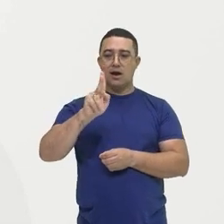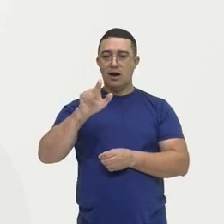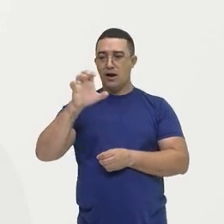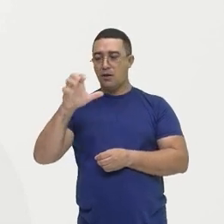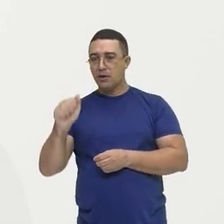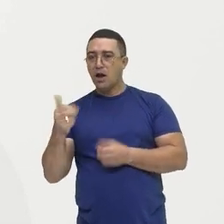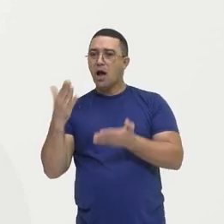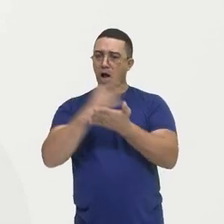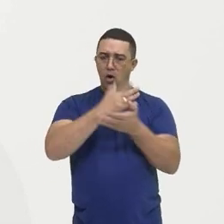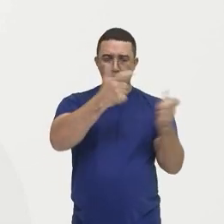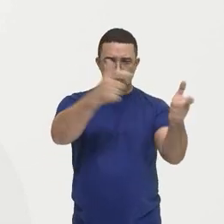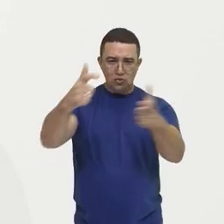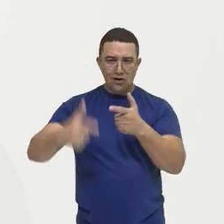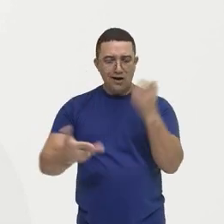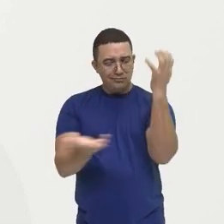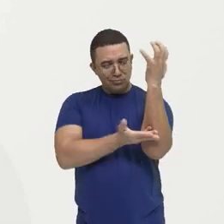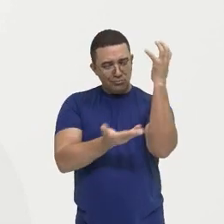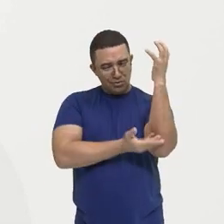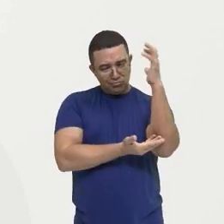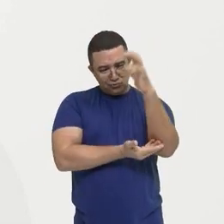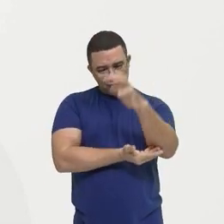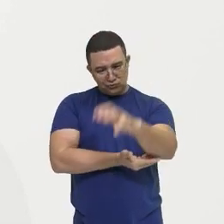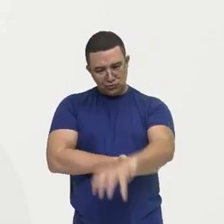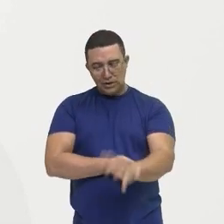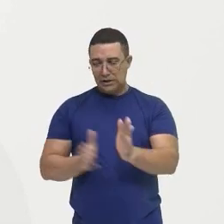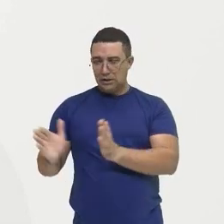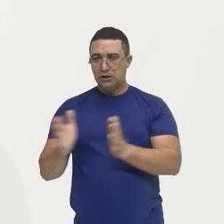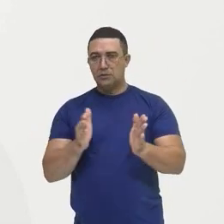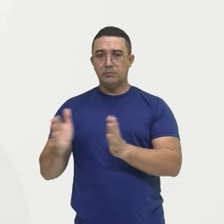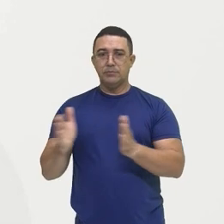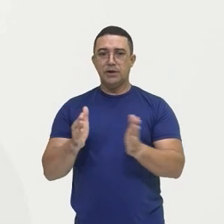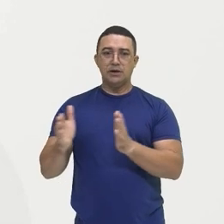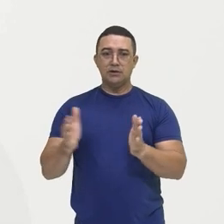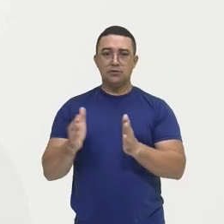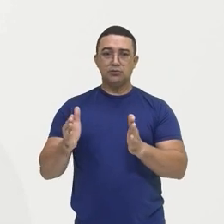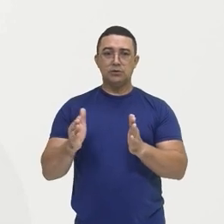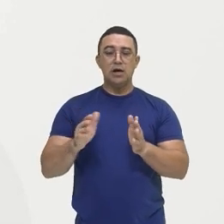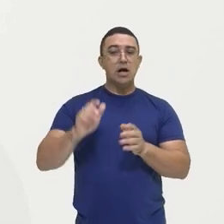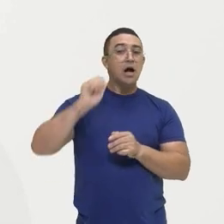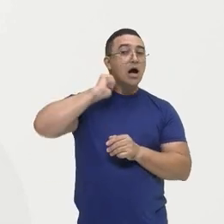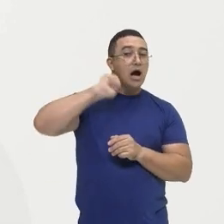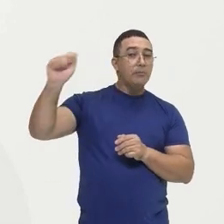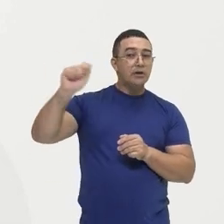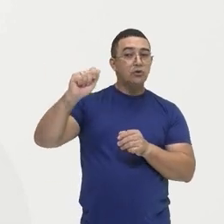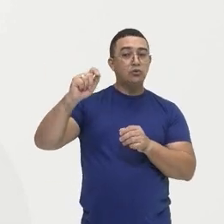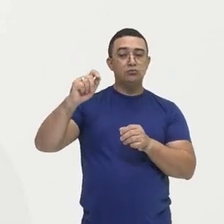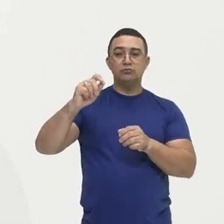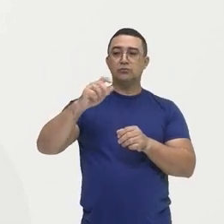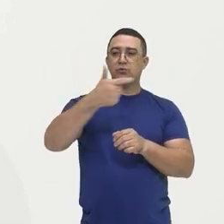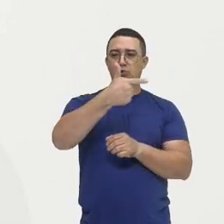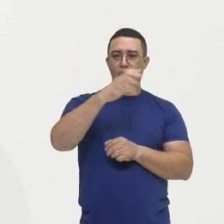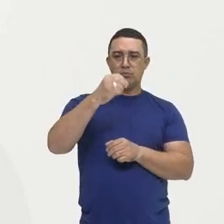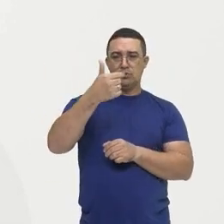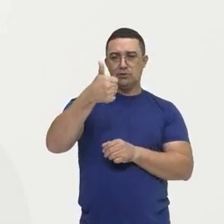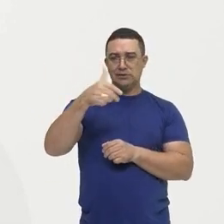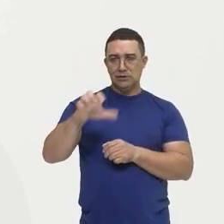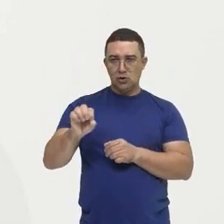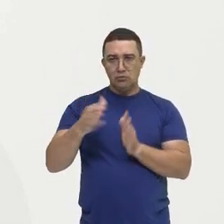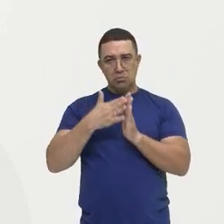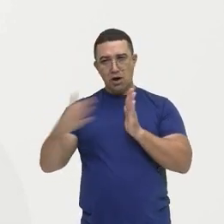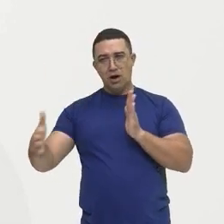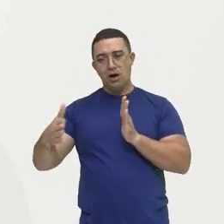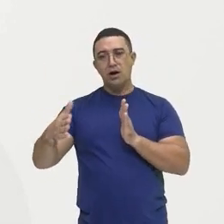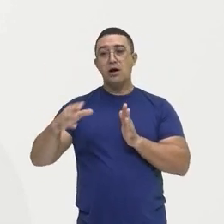né, acumulada aí durante esse período de abril de 2019 até maio de